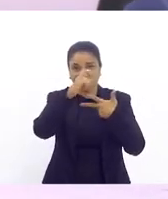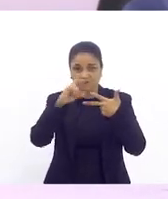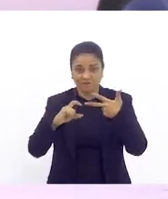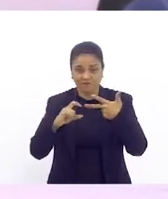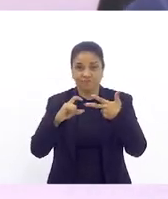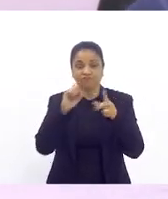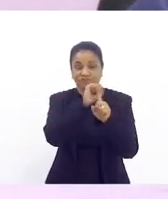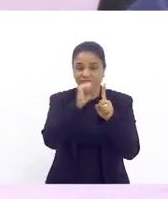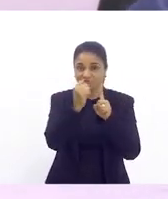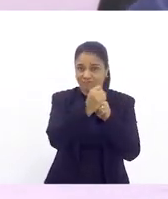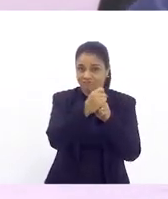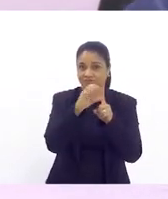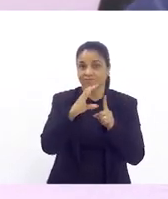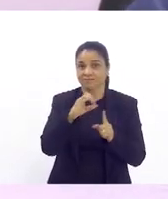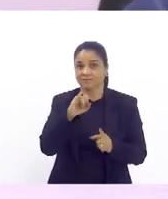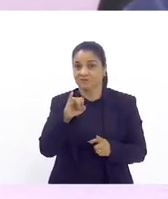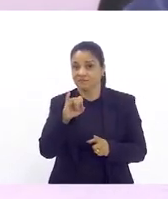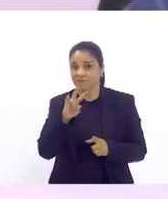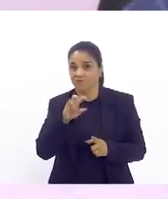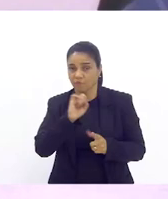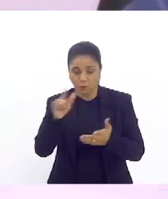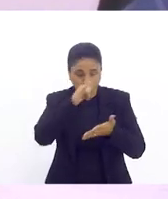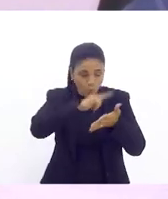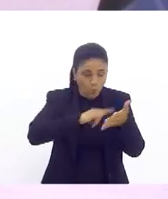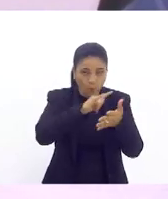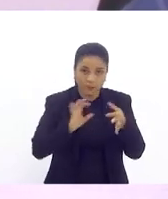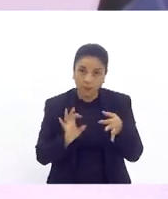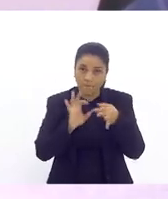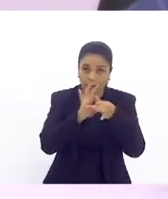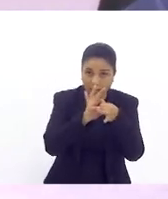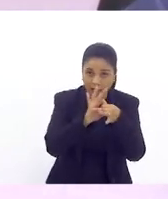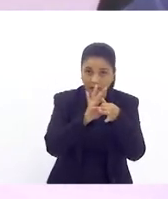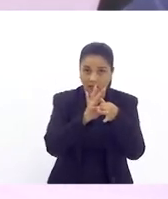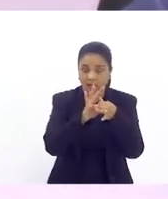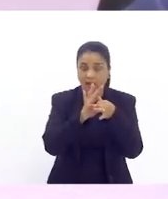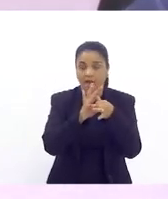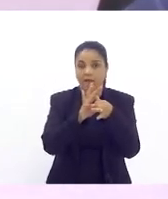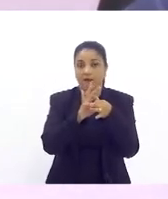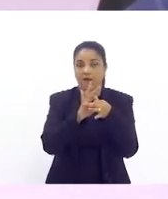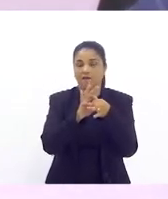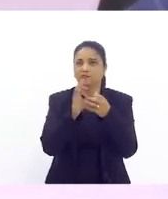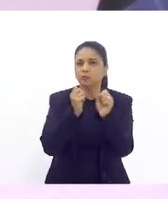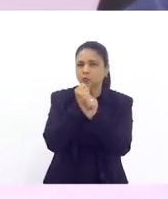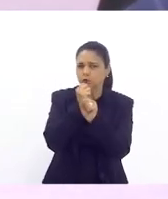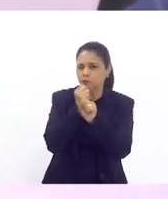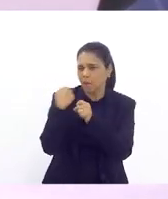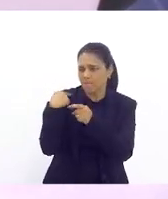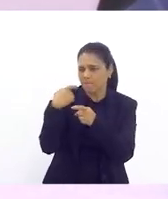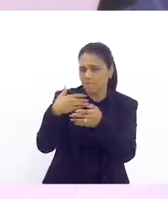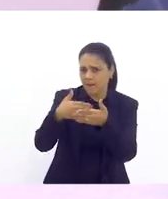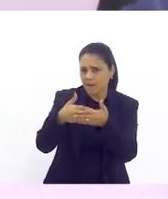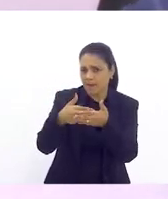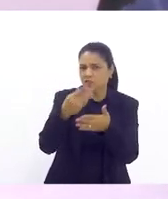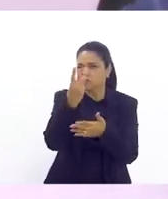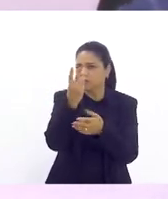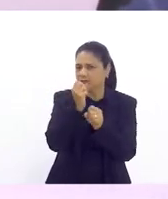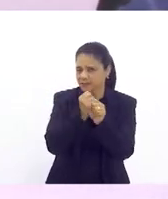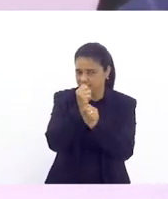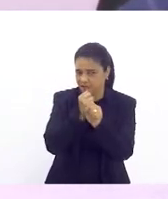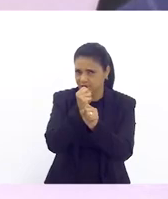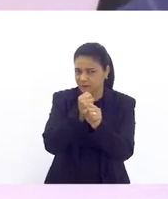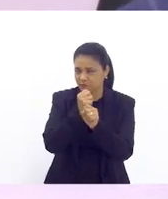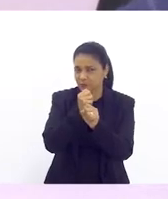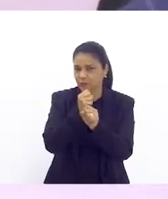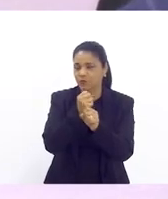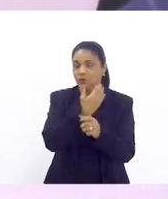que levou a confecção de um documento de uma guia a gente nos últimos anos não só nos últimos três anos atual